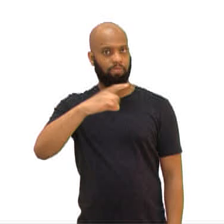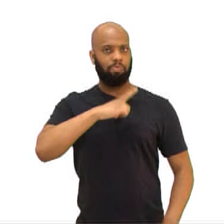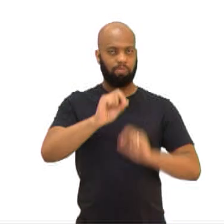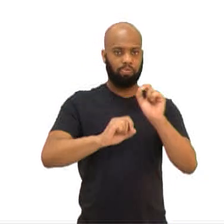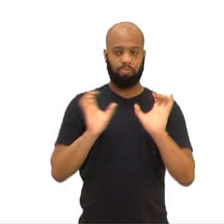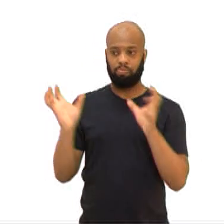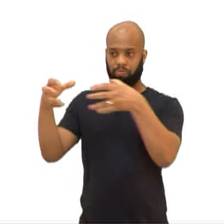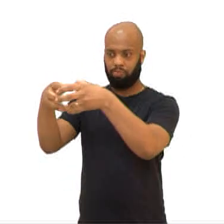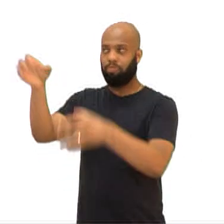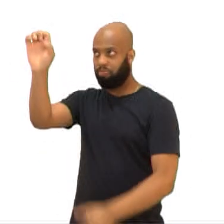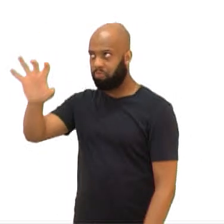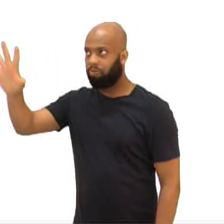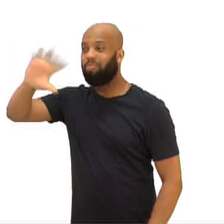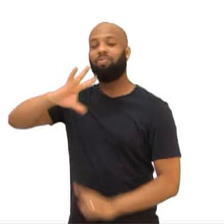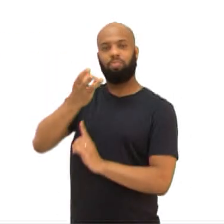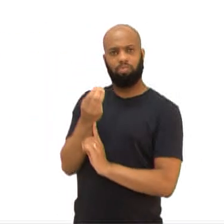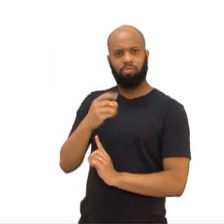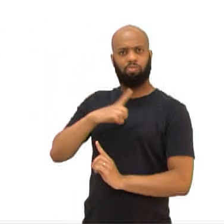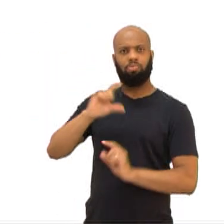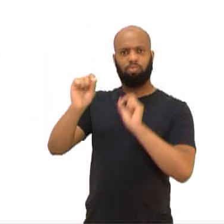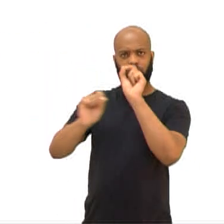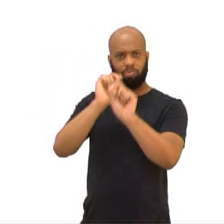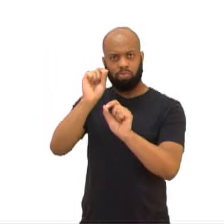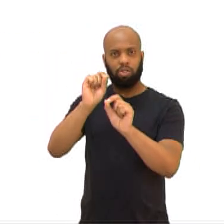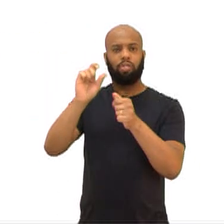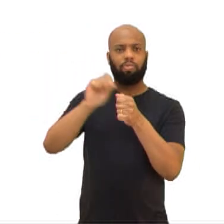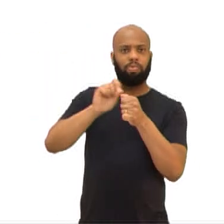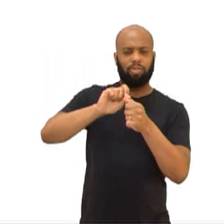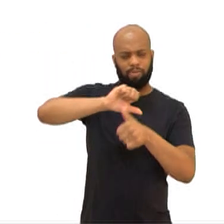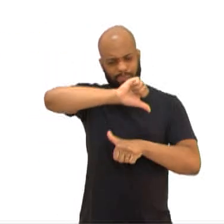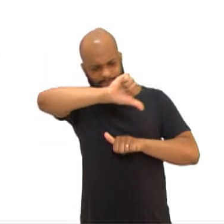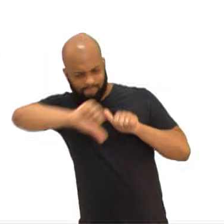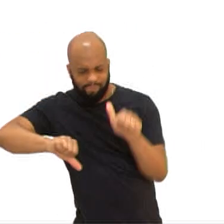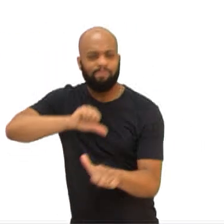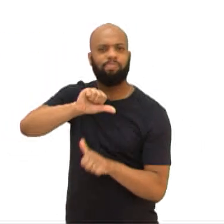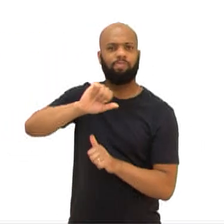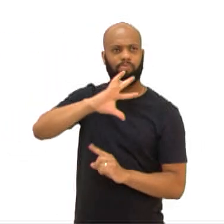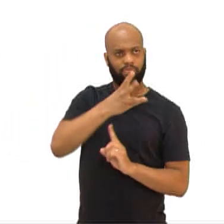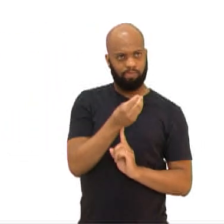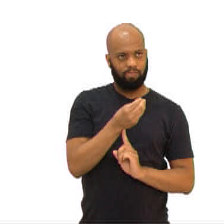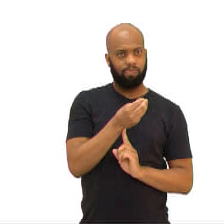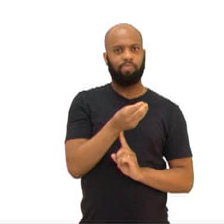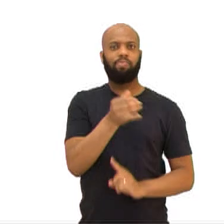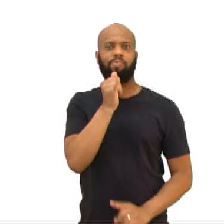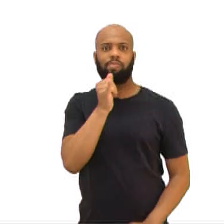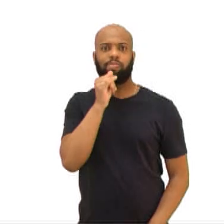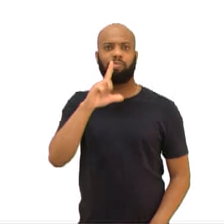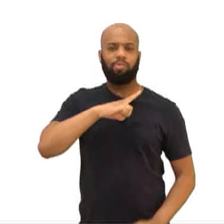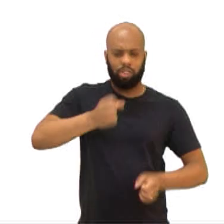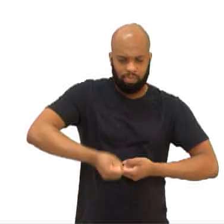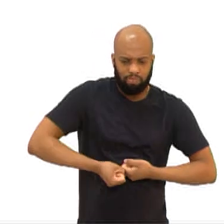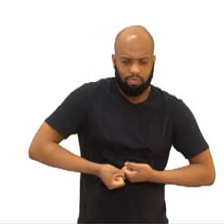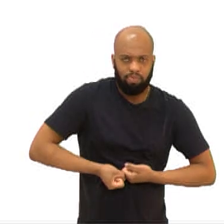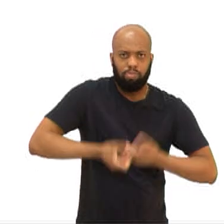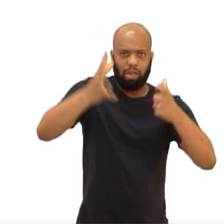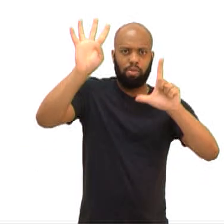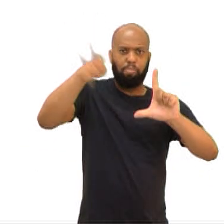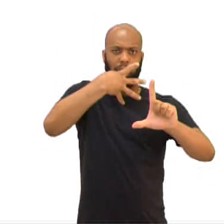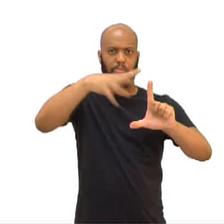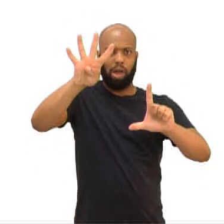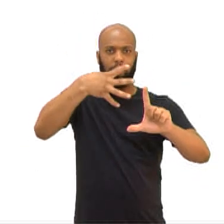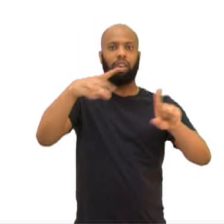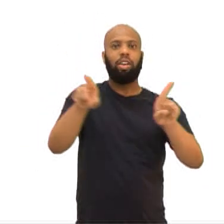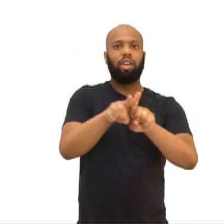vanguardas artísticas europeias estavam em seu auge, transformando a arte radicalmente, como, por exemplo, expressionismo, futurismo, dadaísmo e